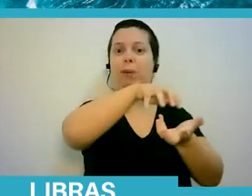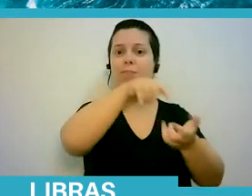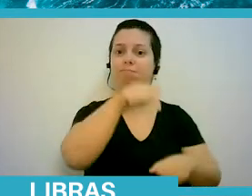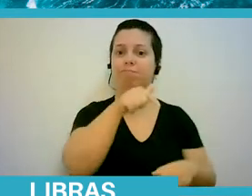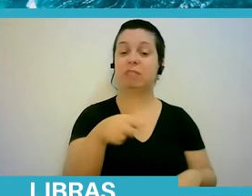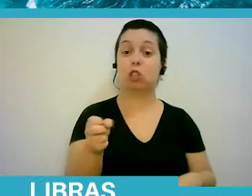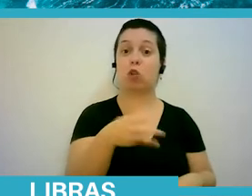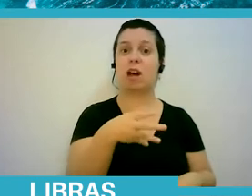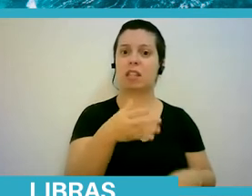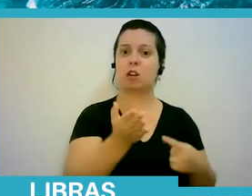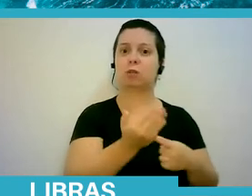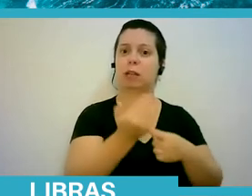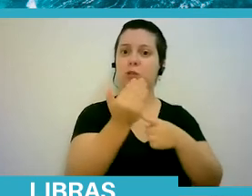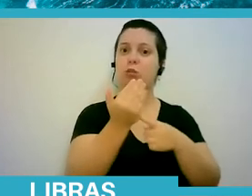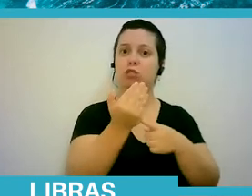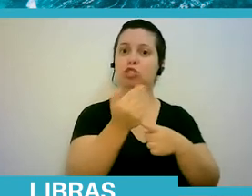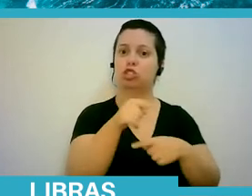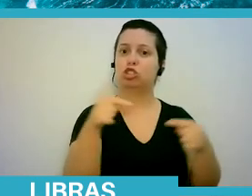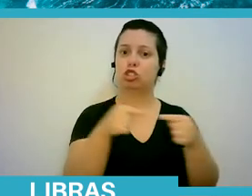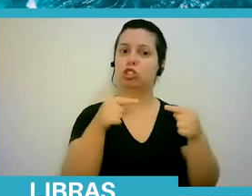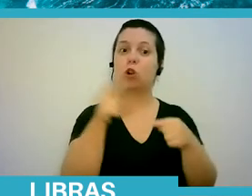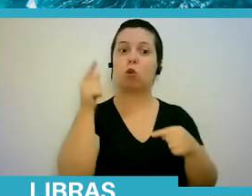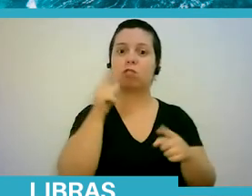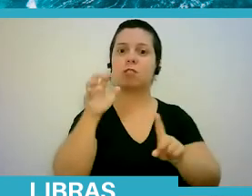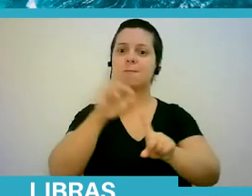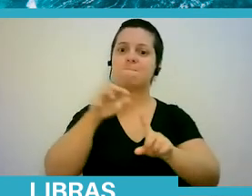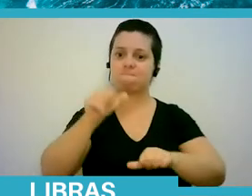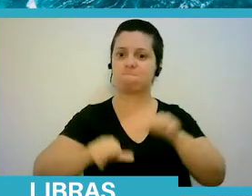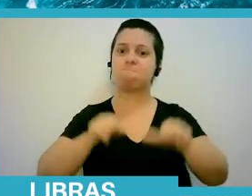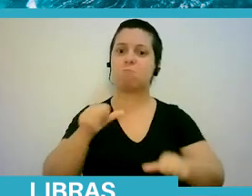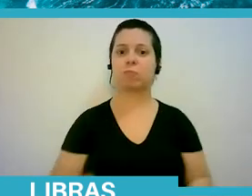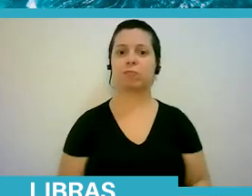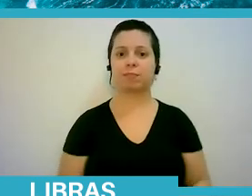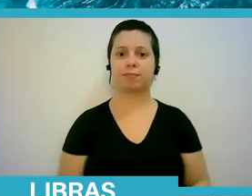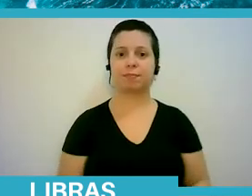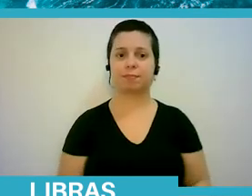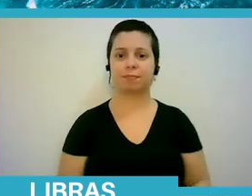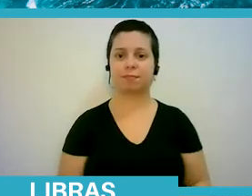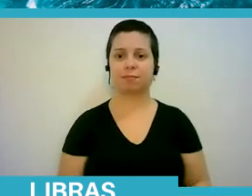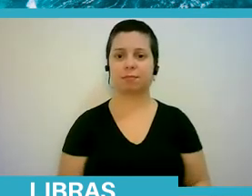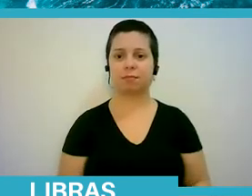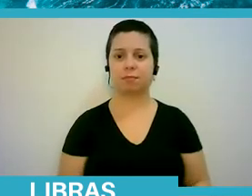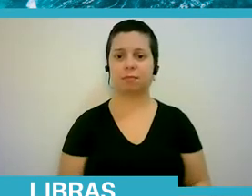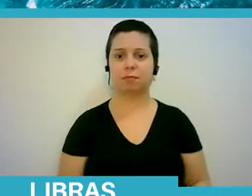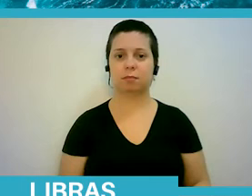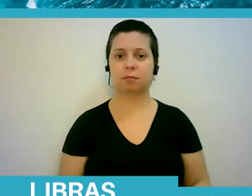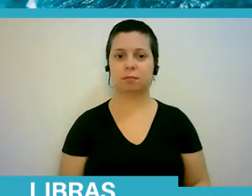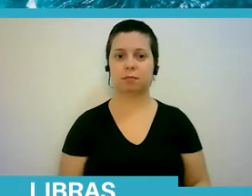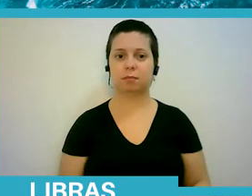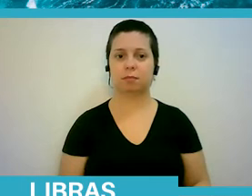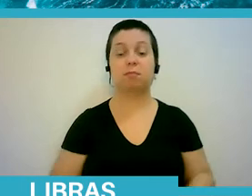à tecnologia, para que a gente consiga gerar mais impactos. Tá? Mas, no geral, o empreendedorismo, ele segue,